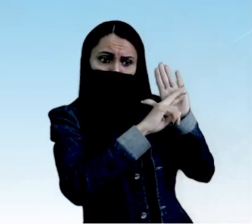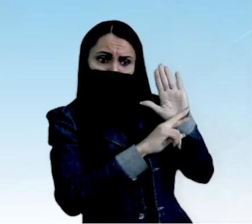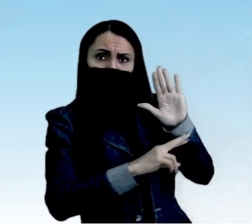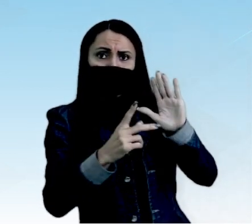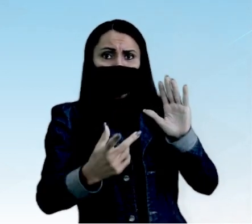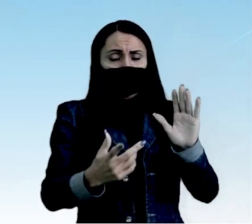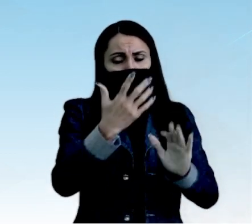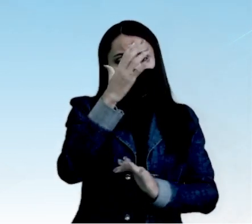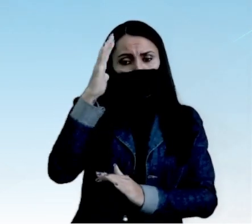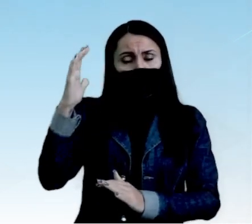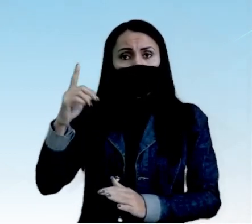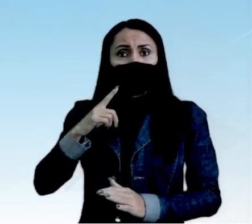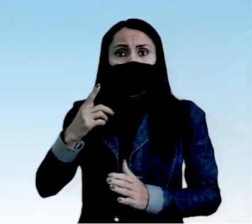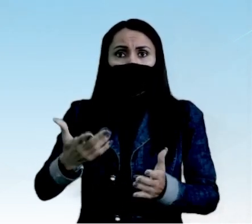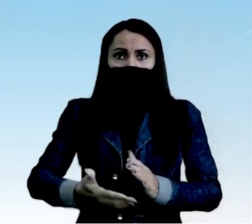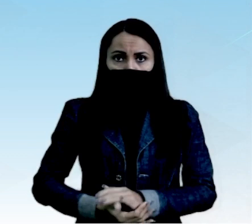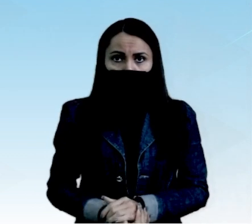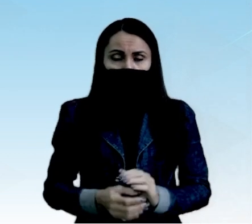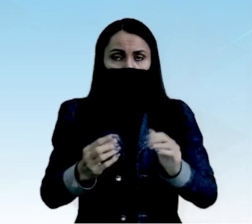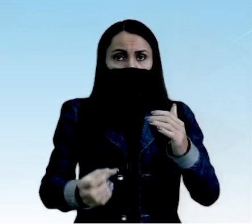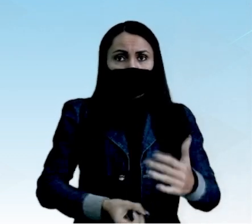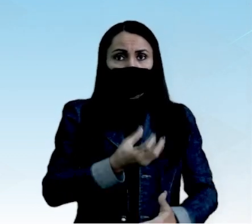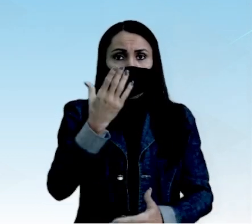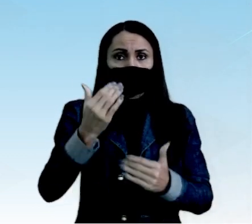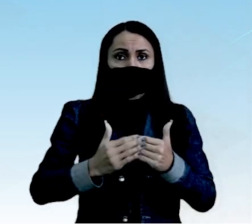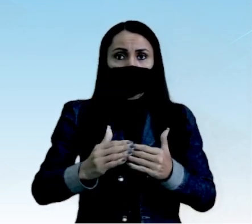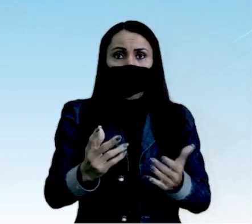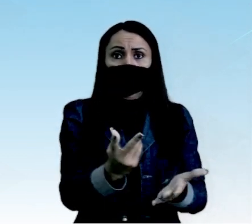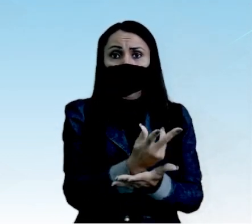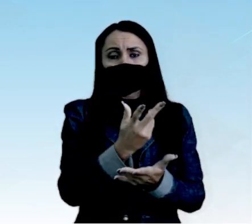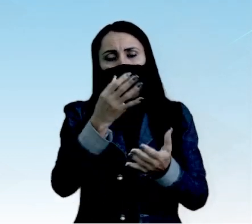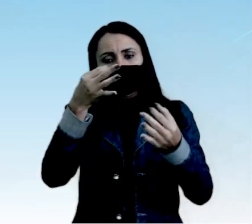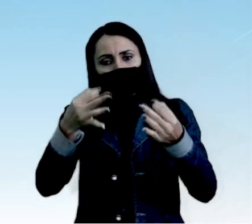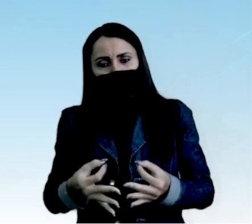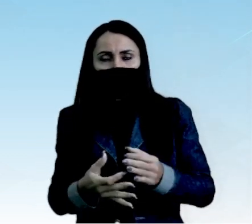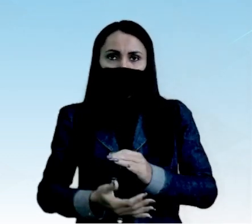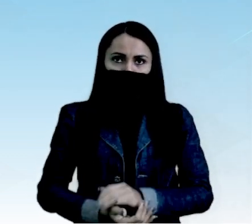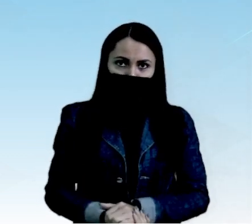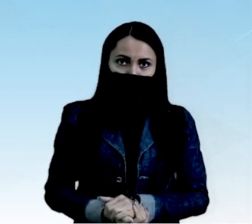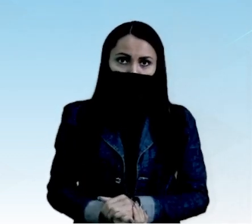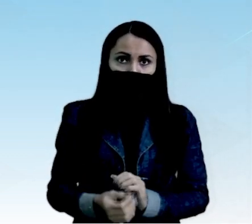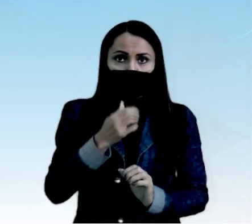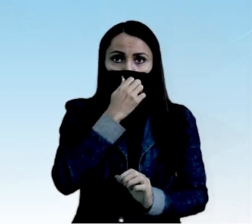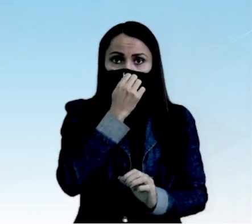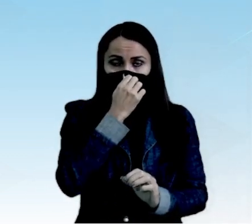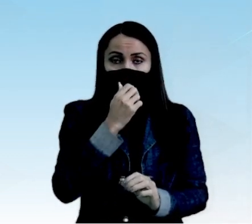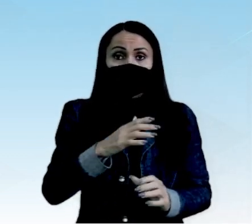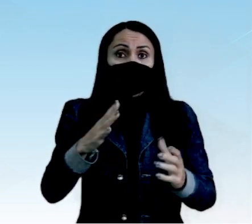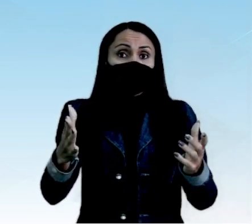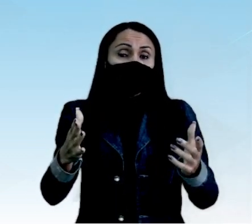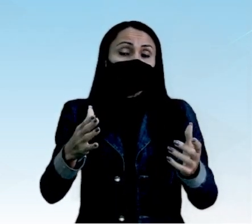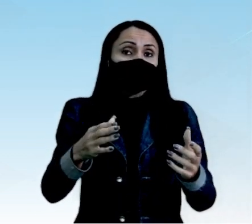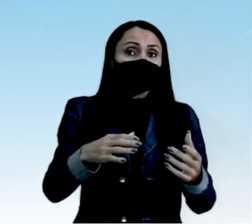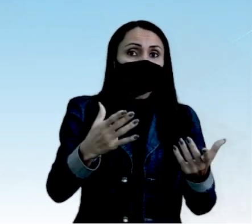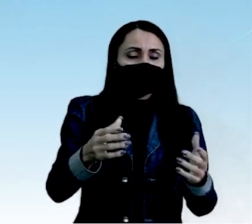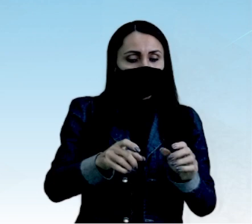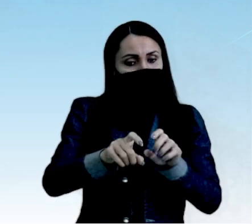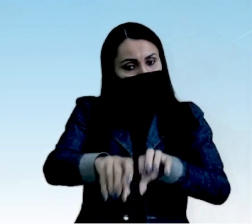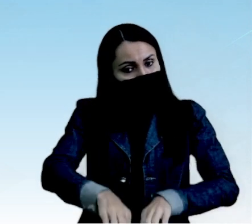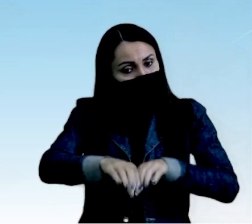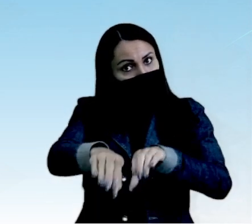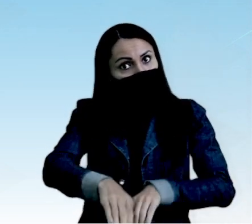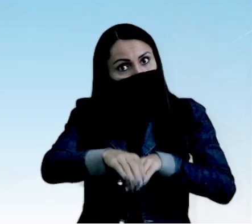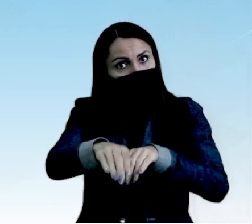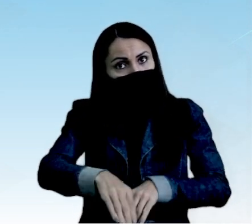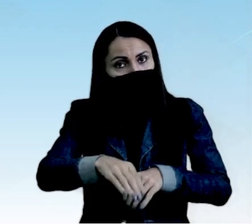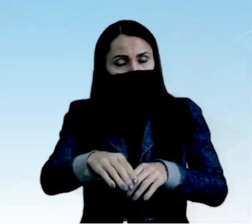natureza tem? Só foi descobrindo a partir dos erros e acertos. Botou uma cova é cavar para jogar a